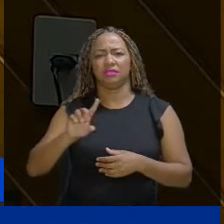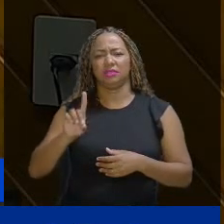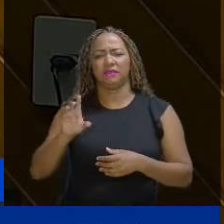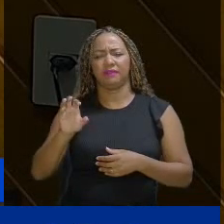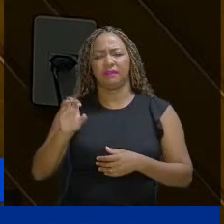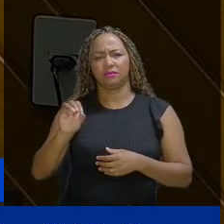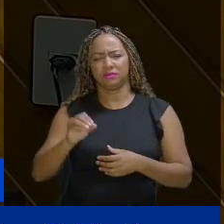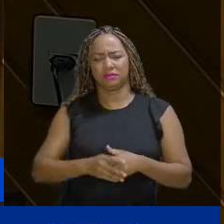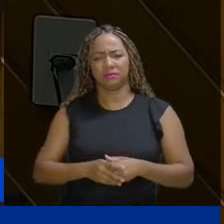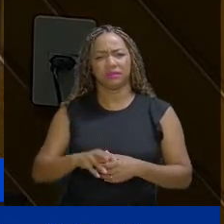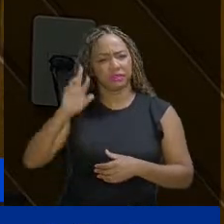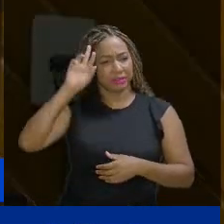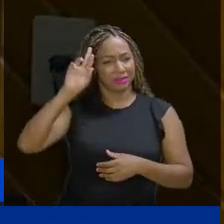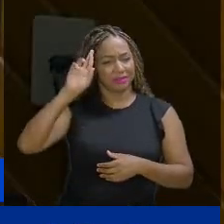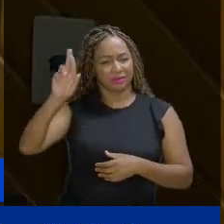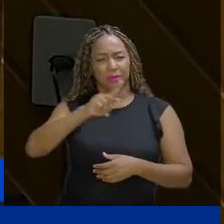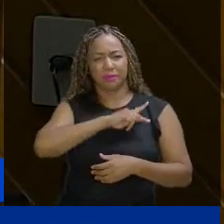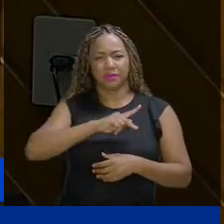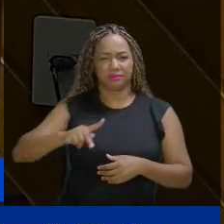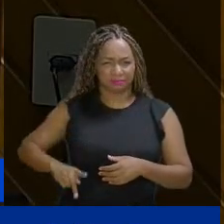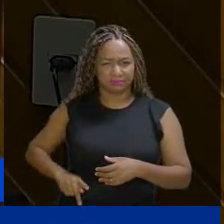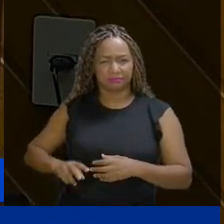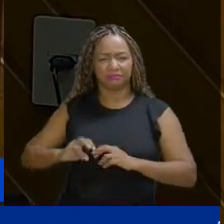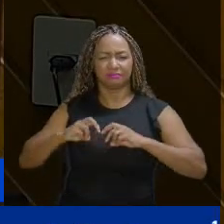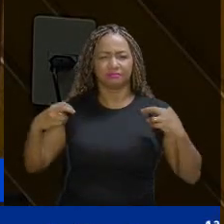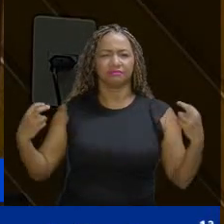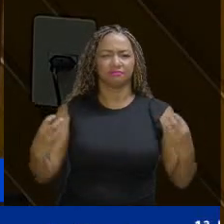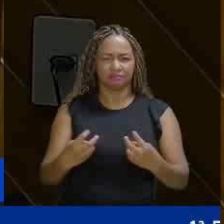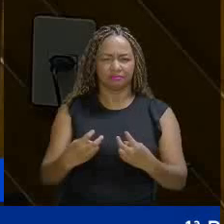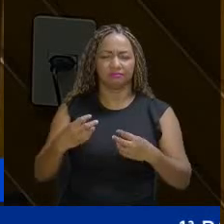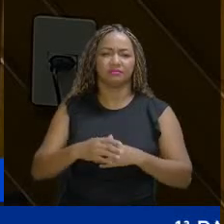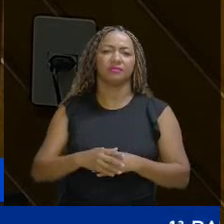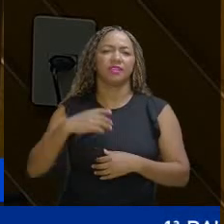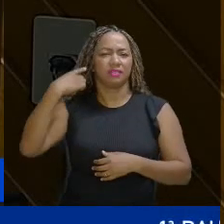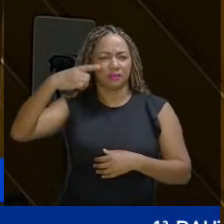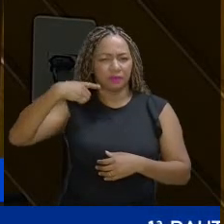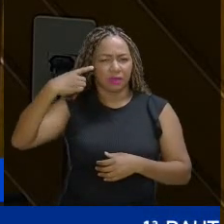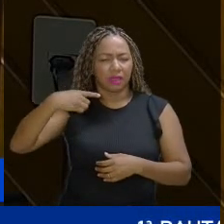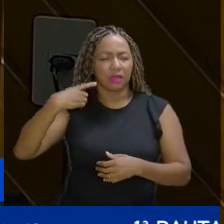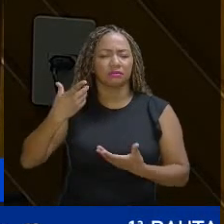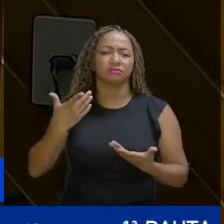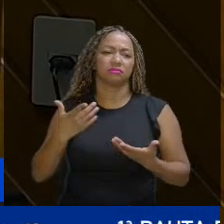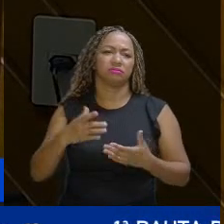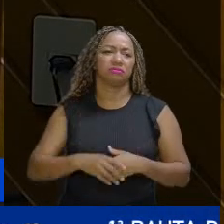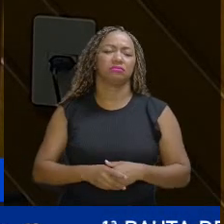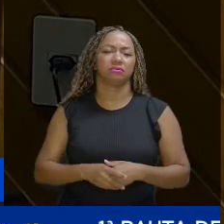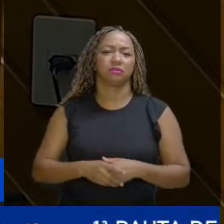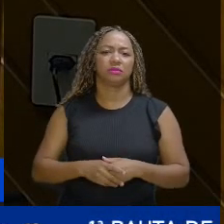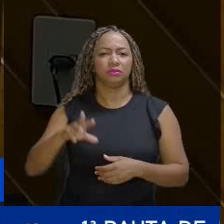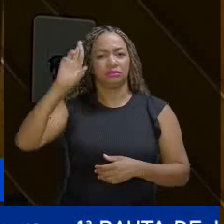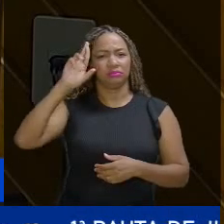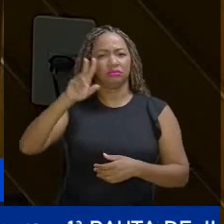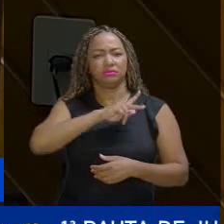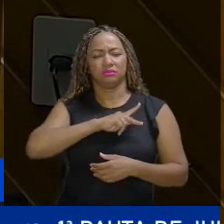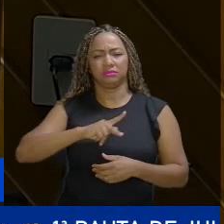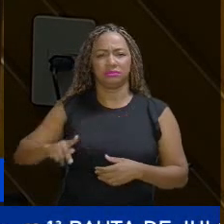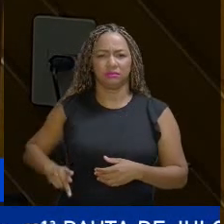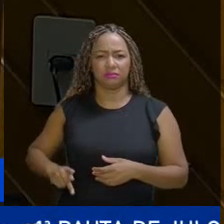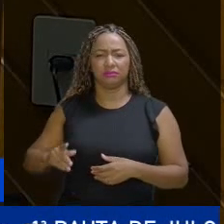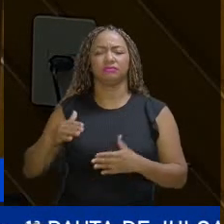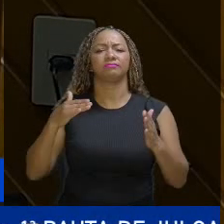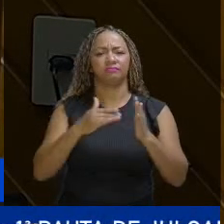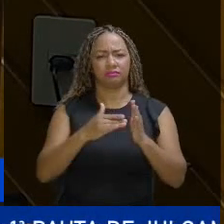Senhor presidente, eminentes pares, doutor procurador regional, ilustre advogado. Senhor presidente, as causas